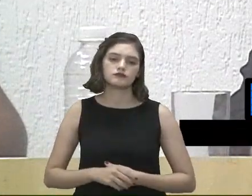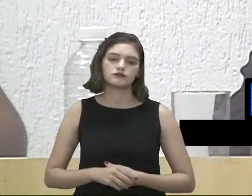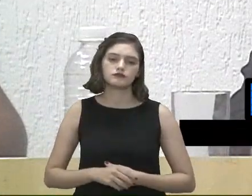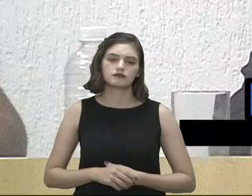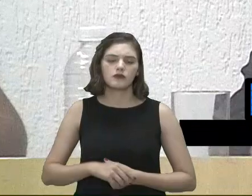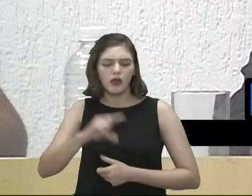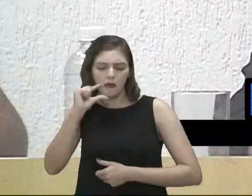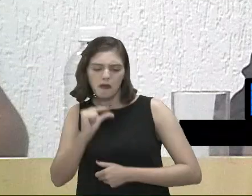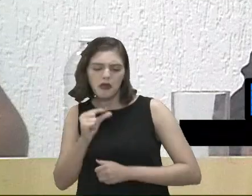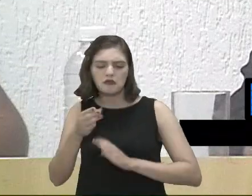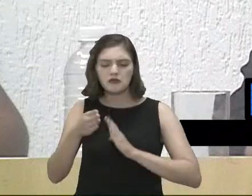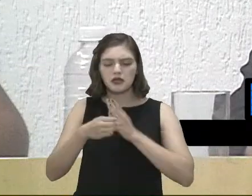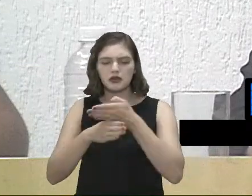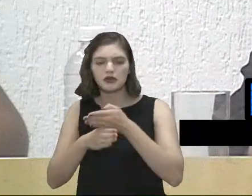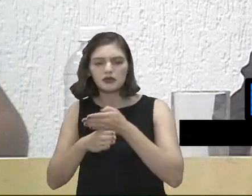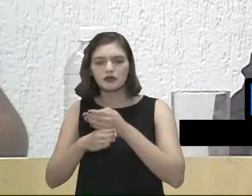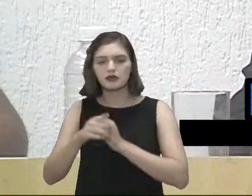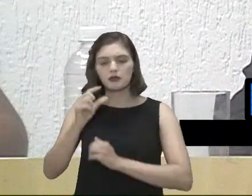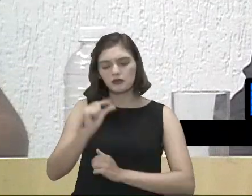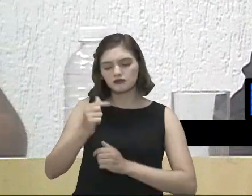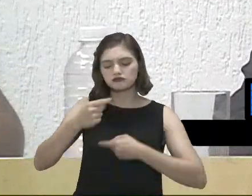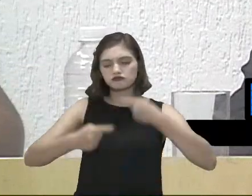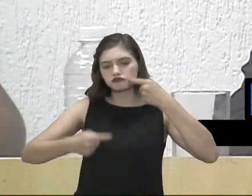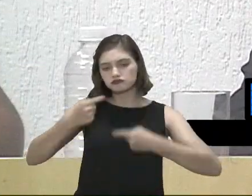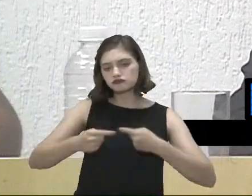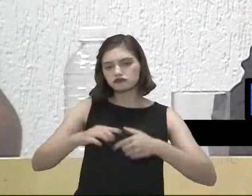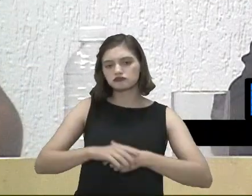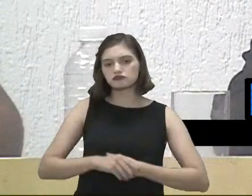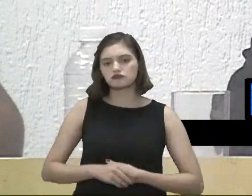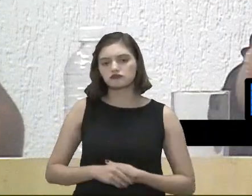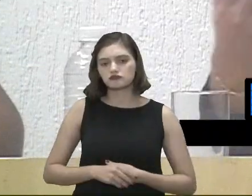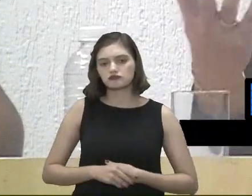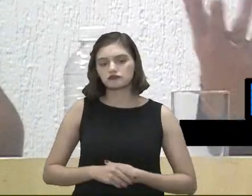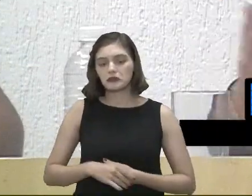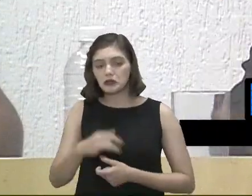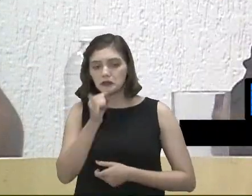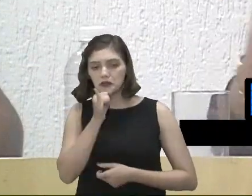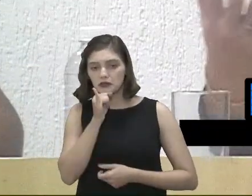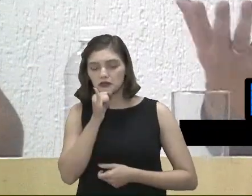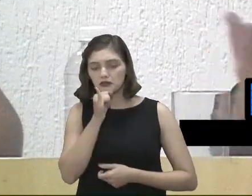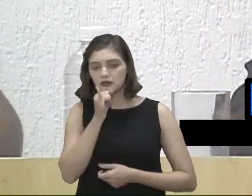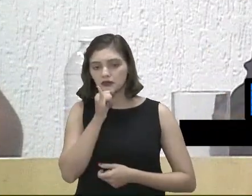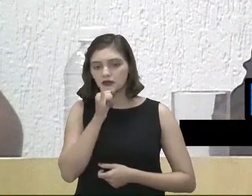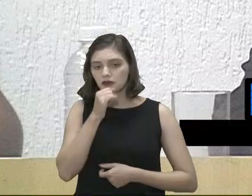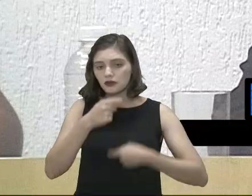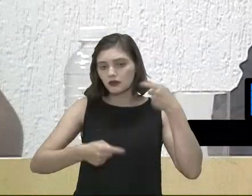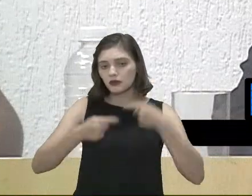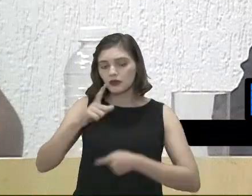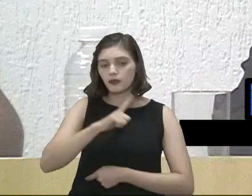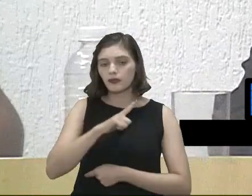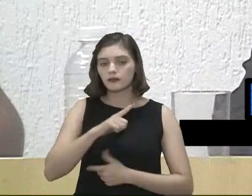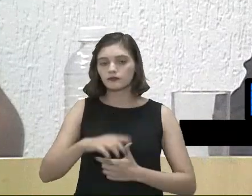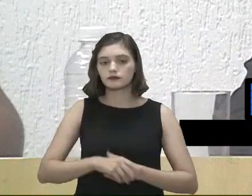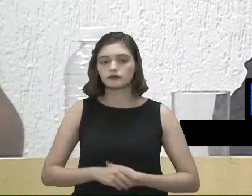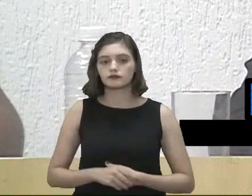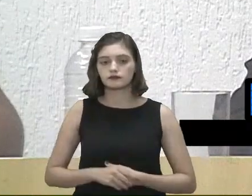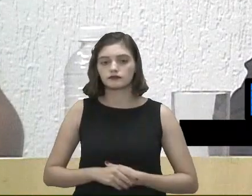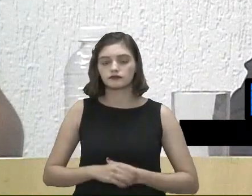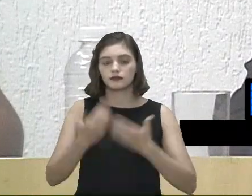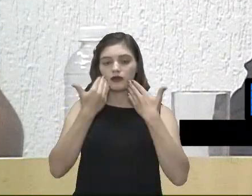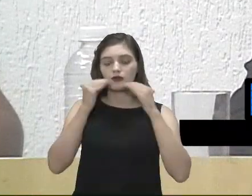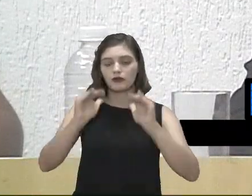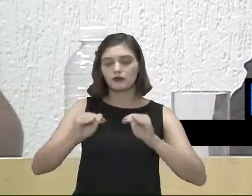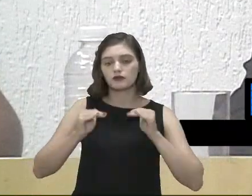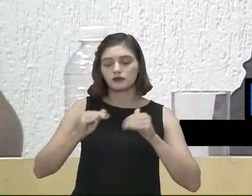acesso, mero debate, ou como, por exemplo, hoje que estamos aqui, que temos uma sessão de